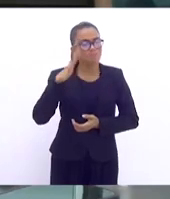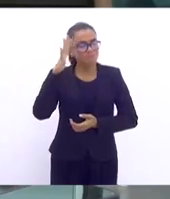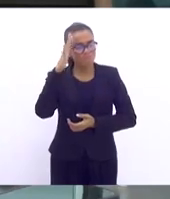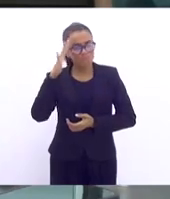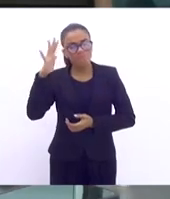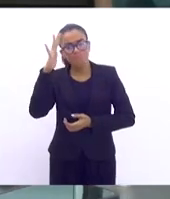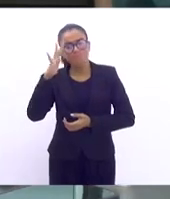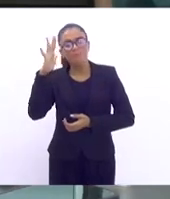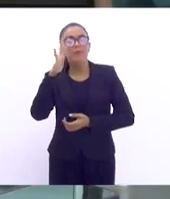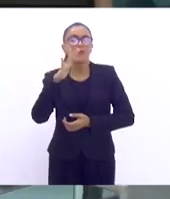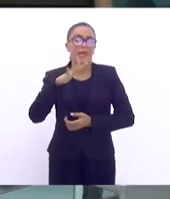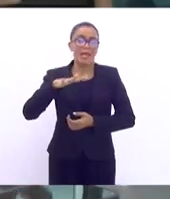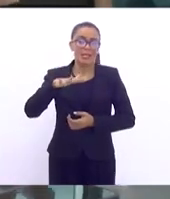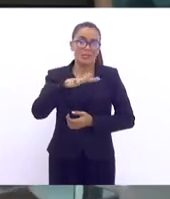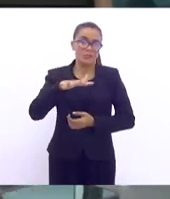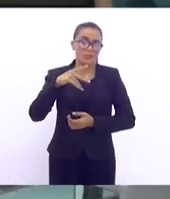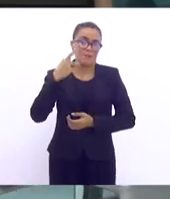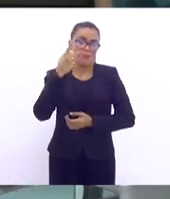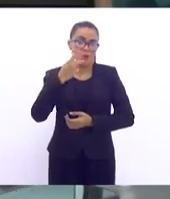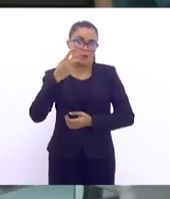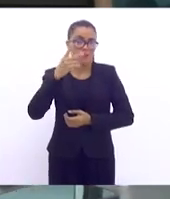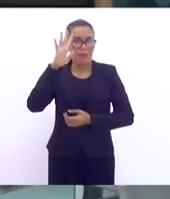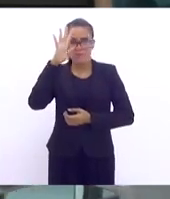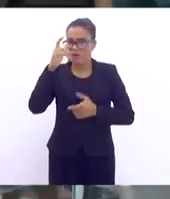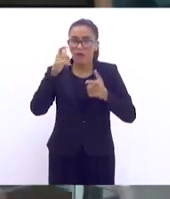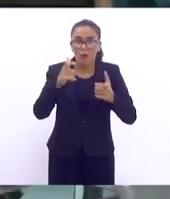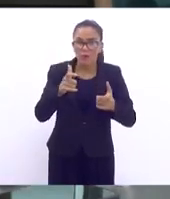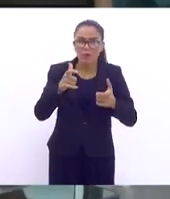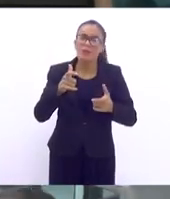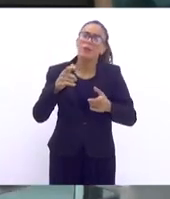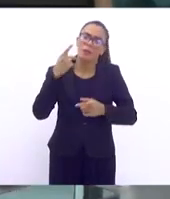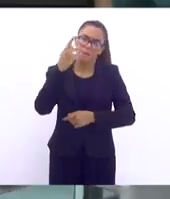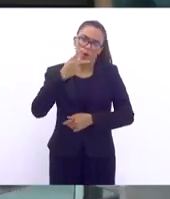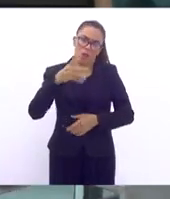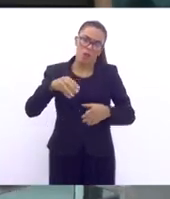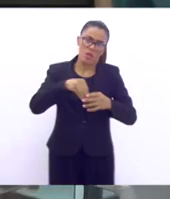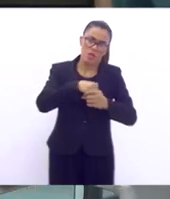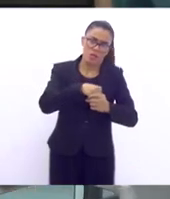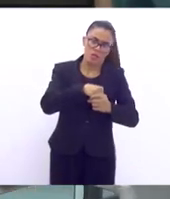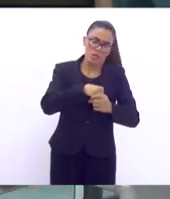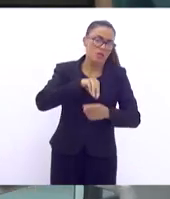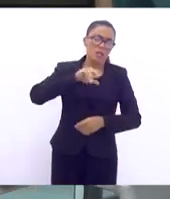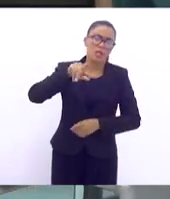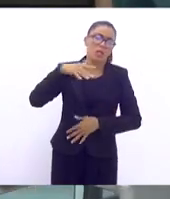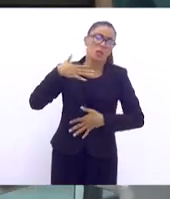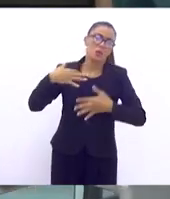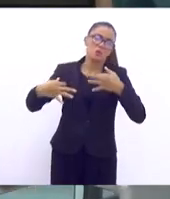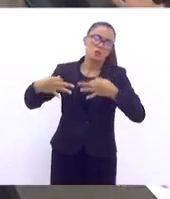que as questões da política se tem que ser resolvidas na política não